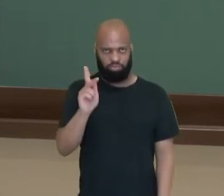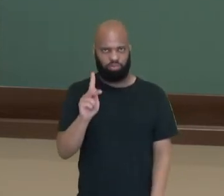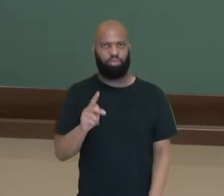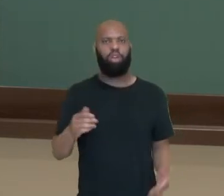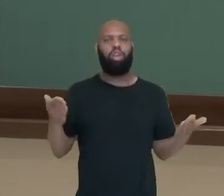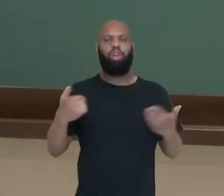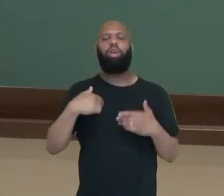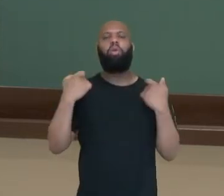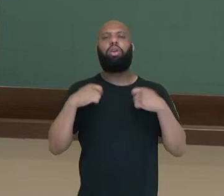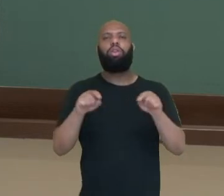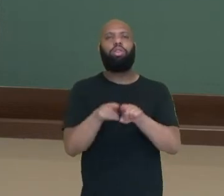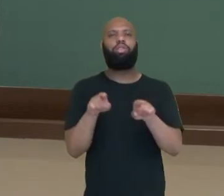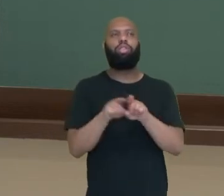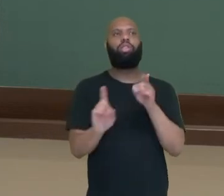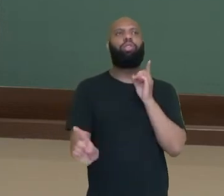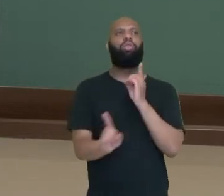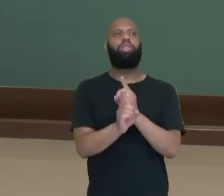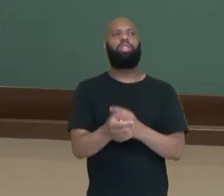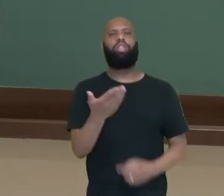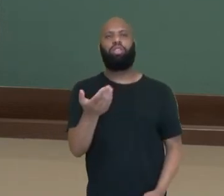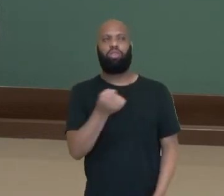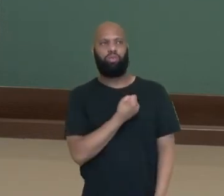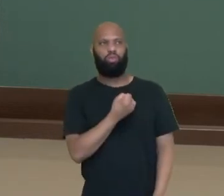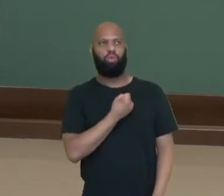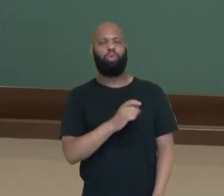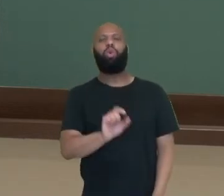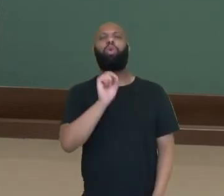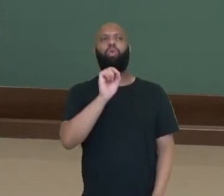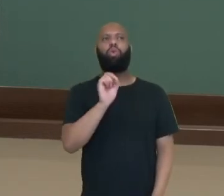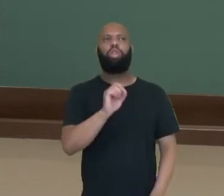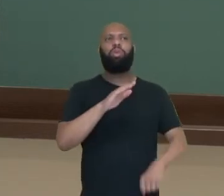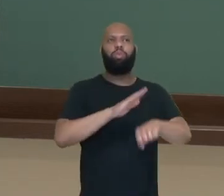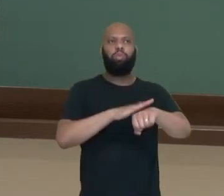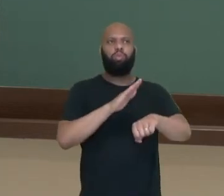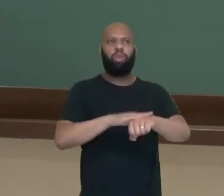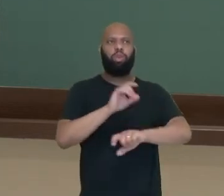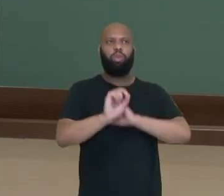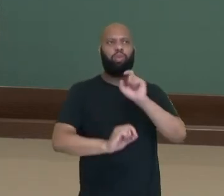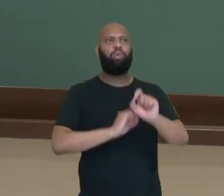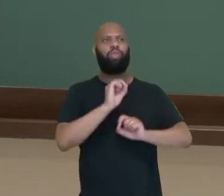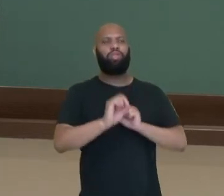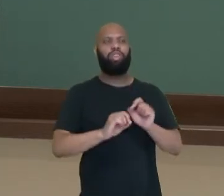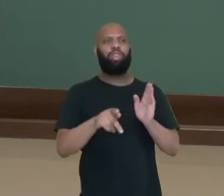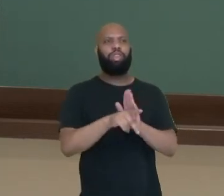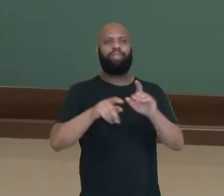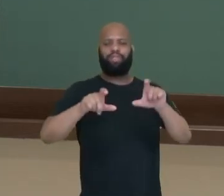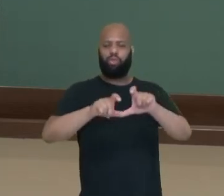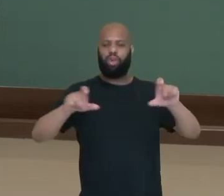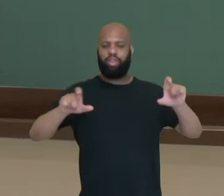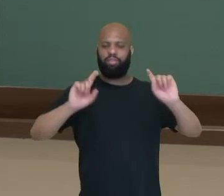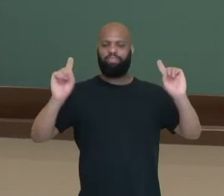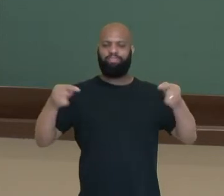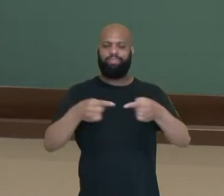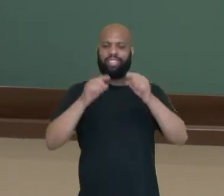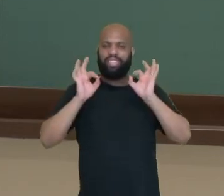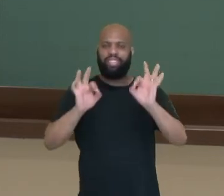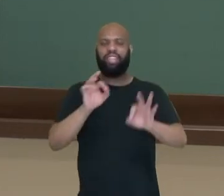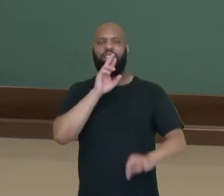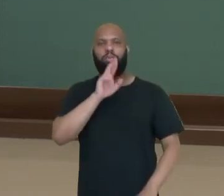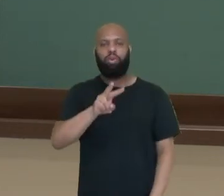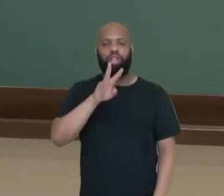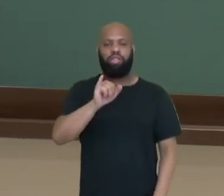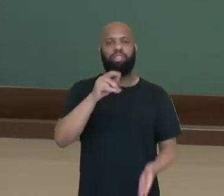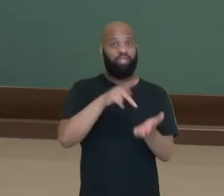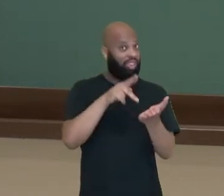E eu preciso determinar esse valor de t. Então, qual é o instante, gente, que essa equação é satisfeita? Que isso aqui se